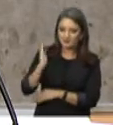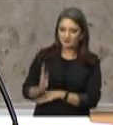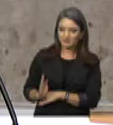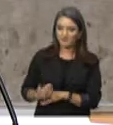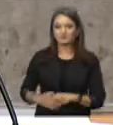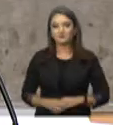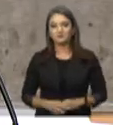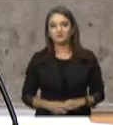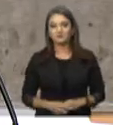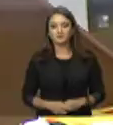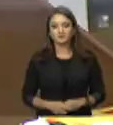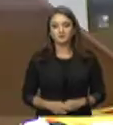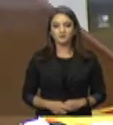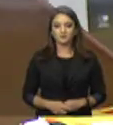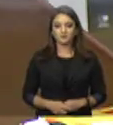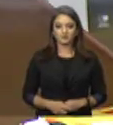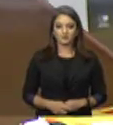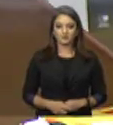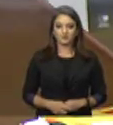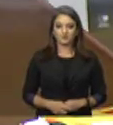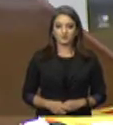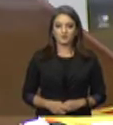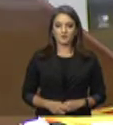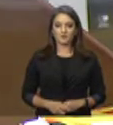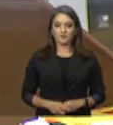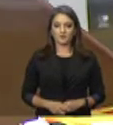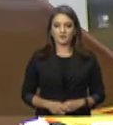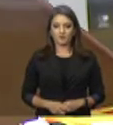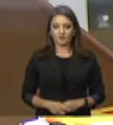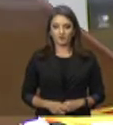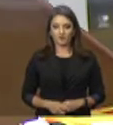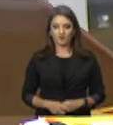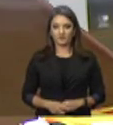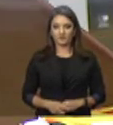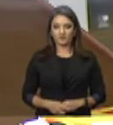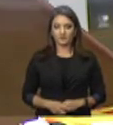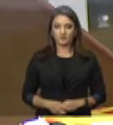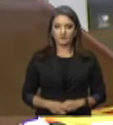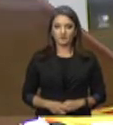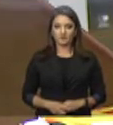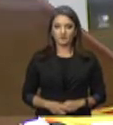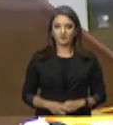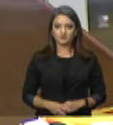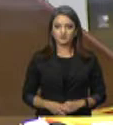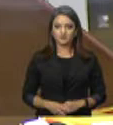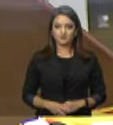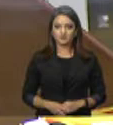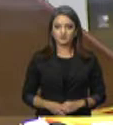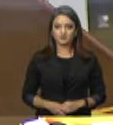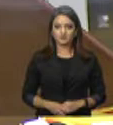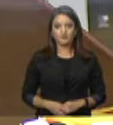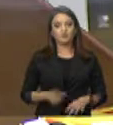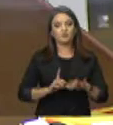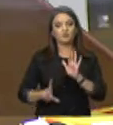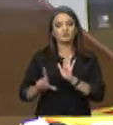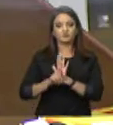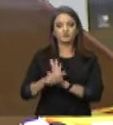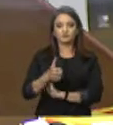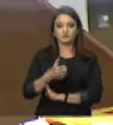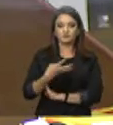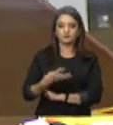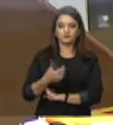o seu presente conheço do recurso na forma já determinada pelo eminente relator da edição da